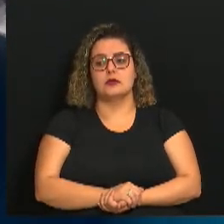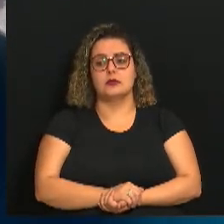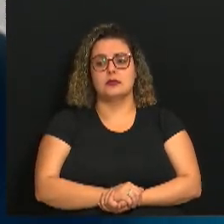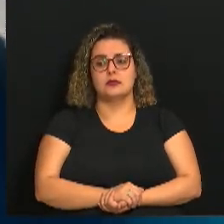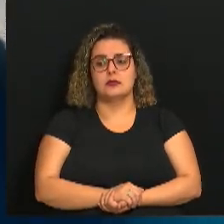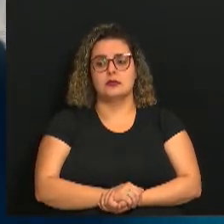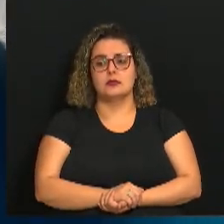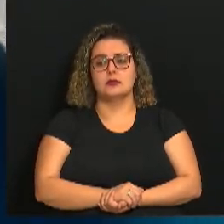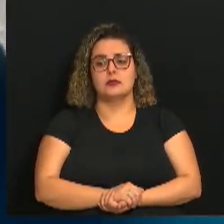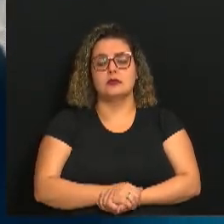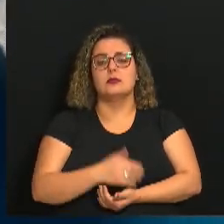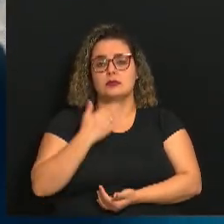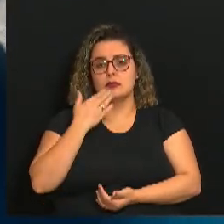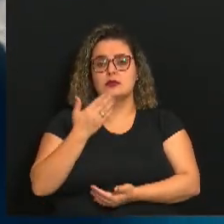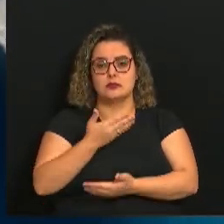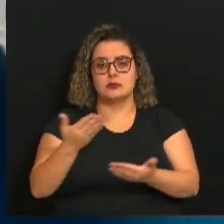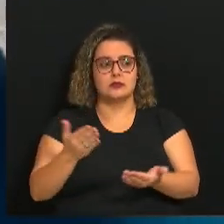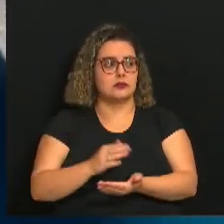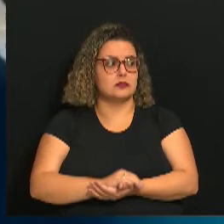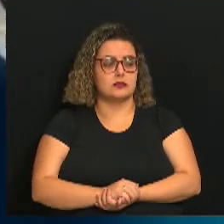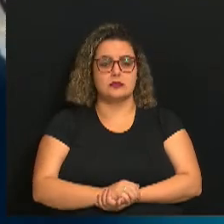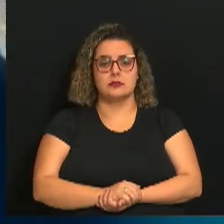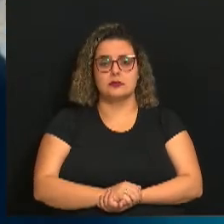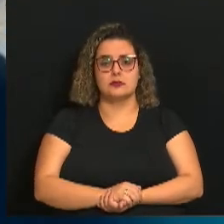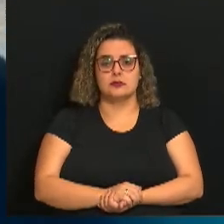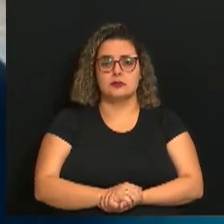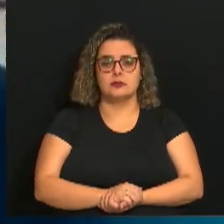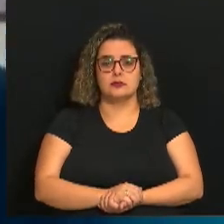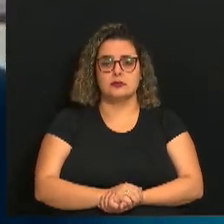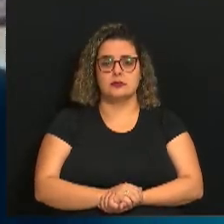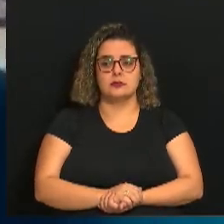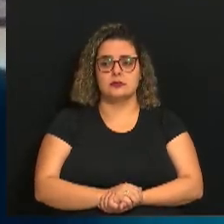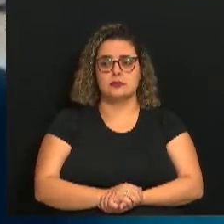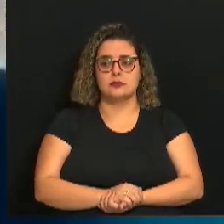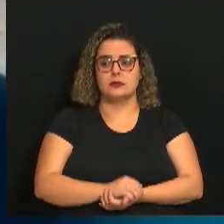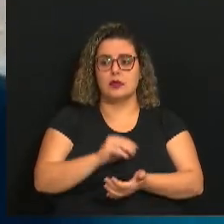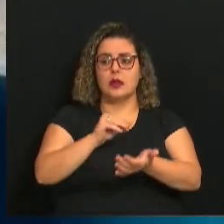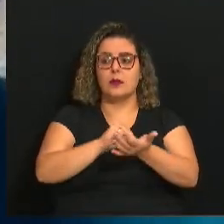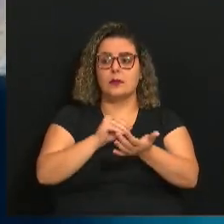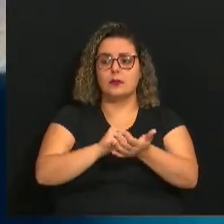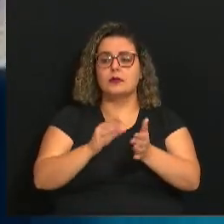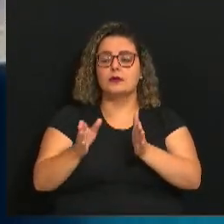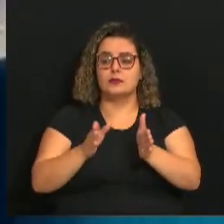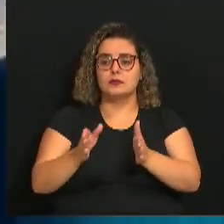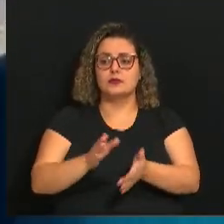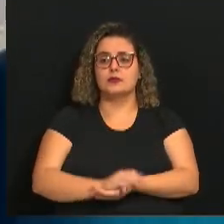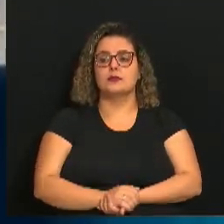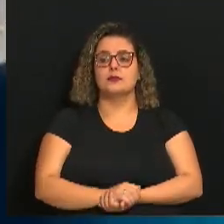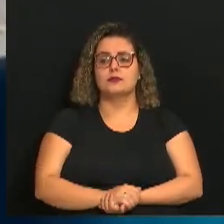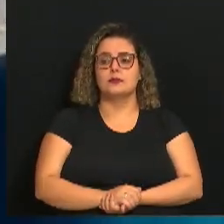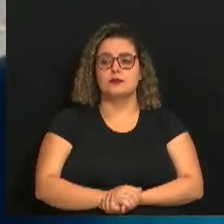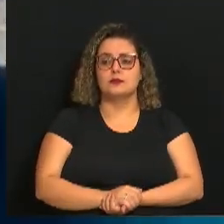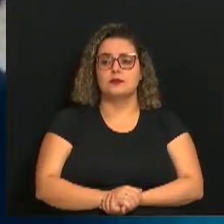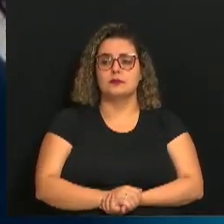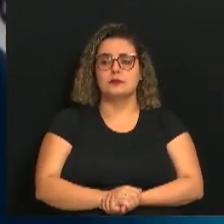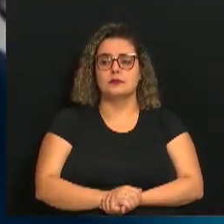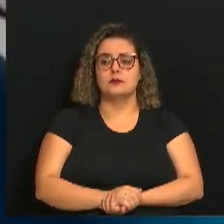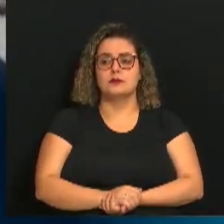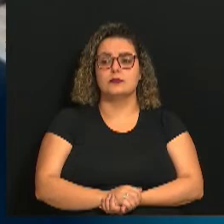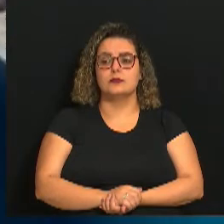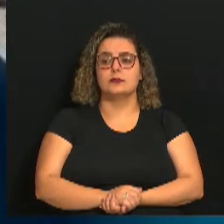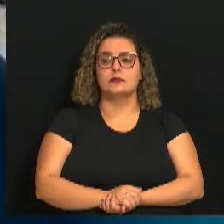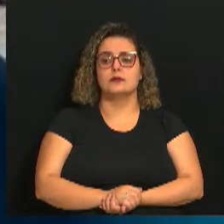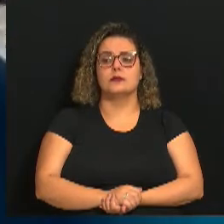esse apelo para vocês, né? Nesse sentido. E por último mesmo, Charles e Wagner, nós temos